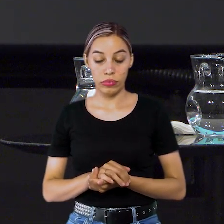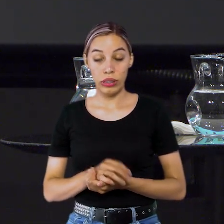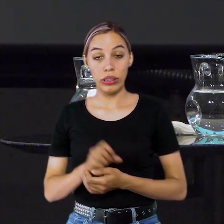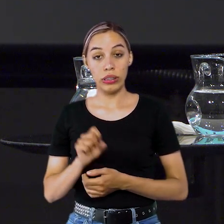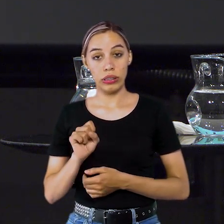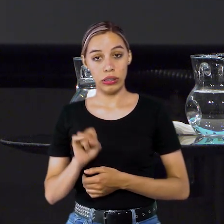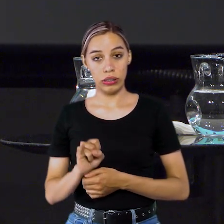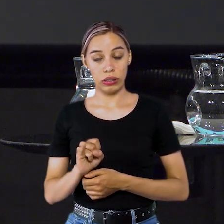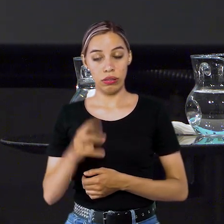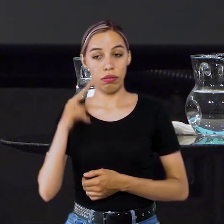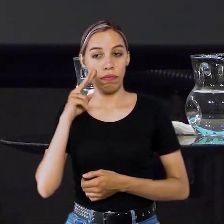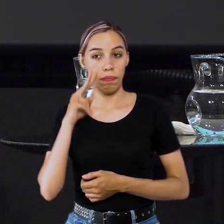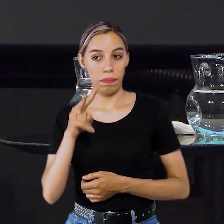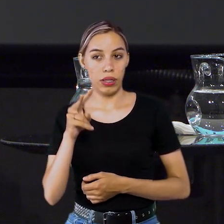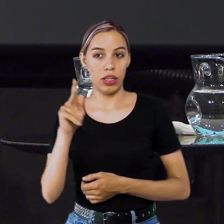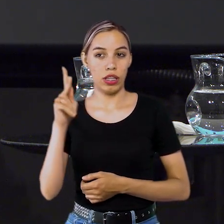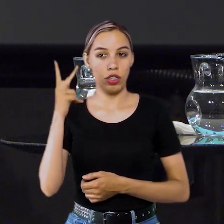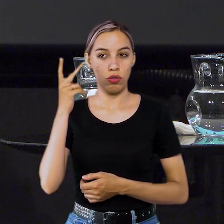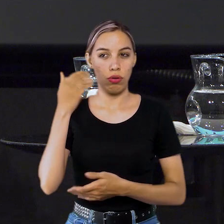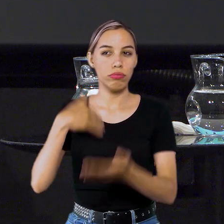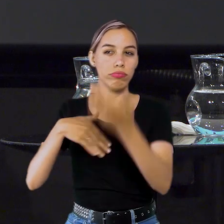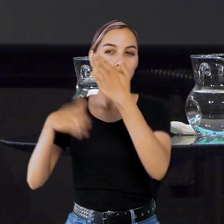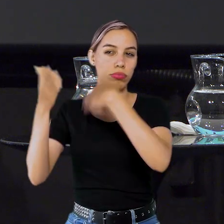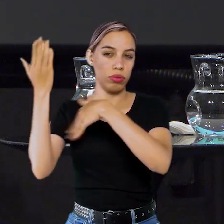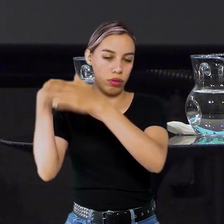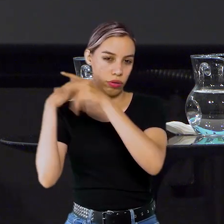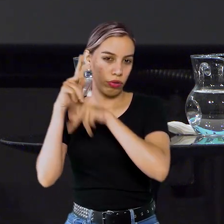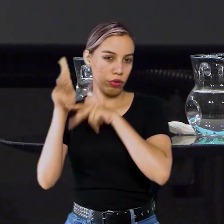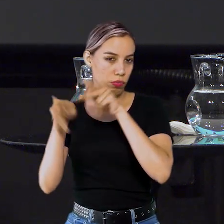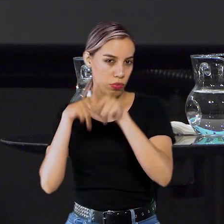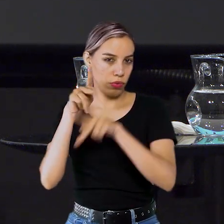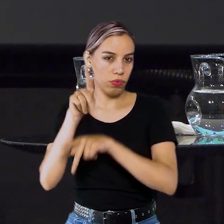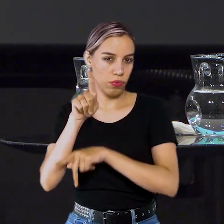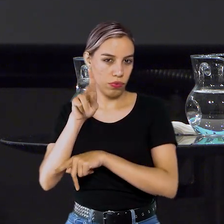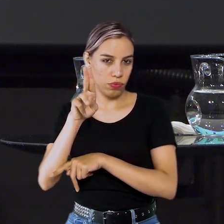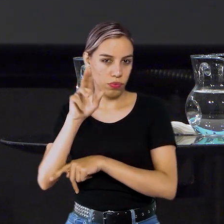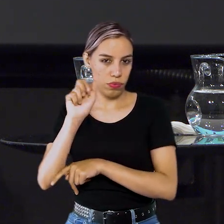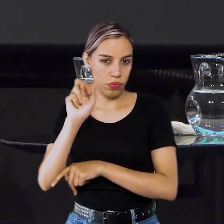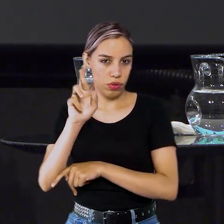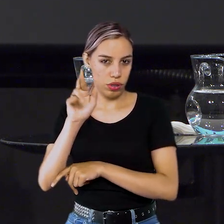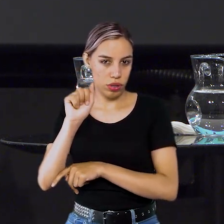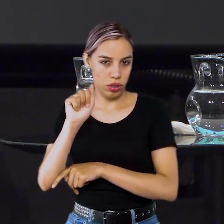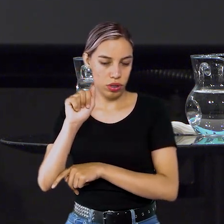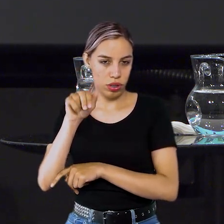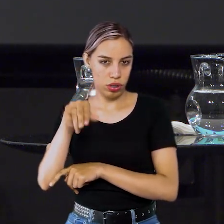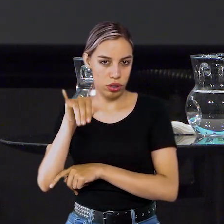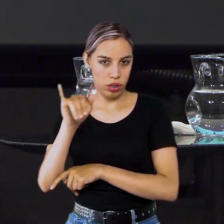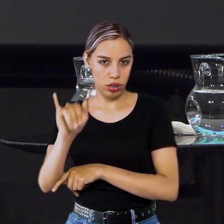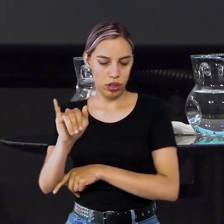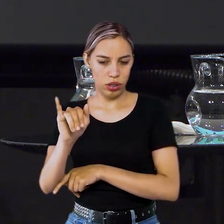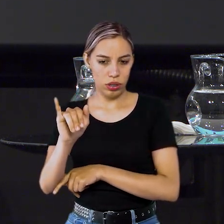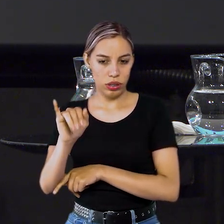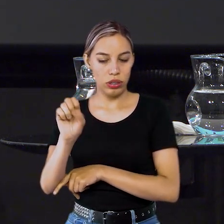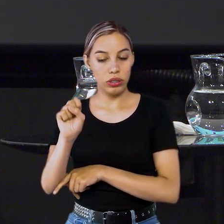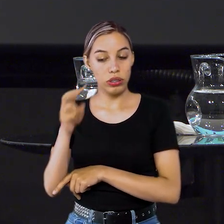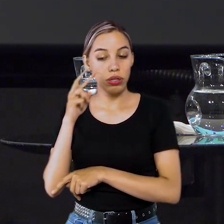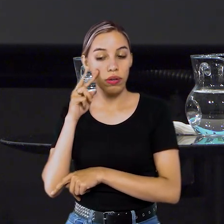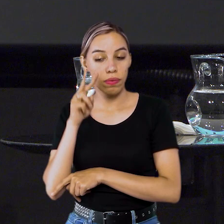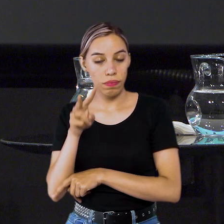se a gente pegar a história dos povos guarani, todas essas terras, esses territórios são